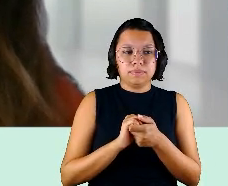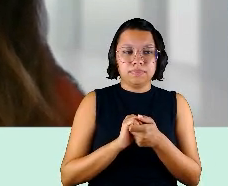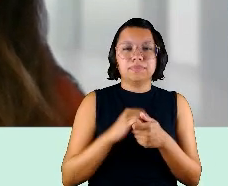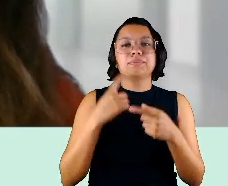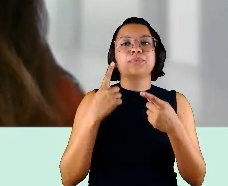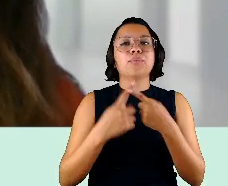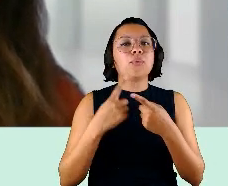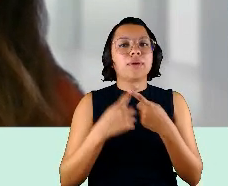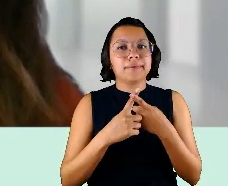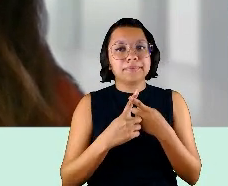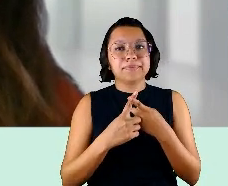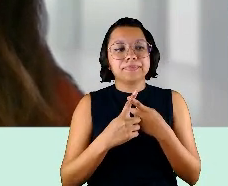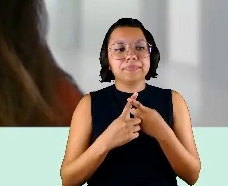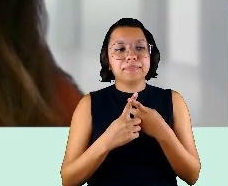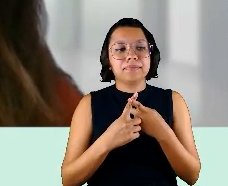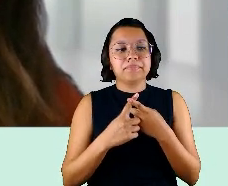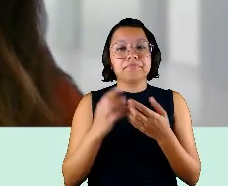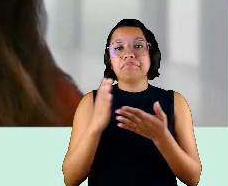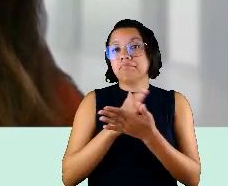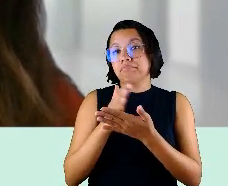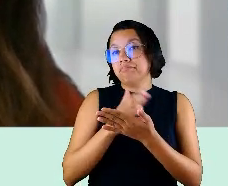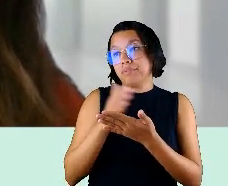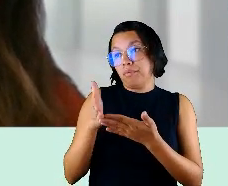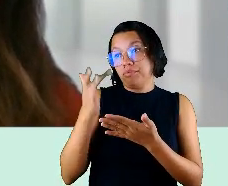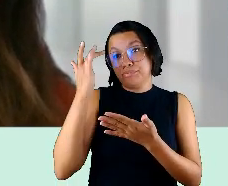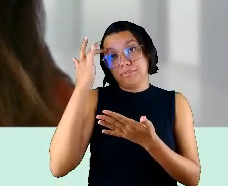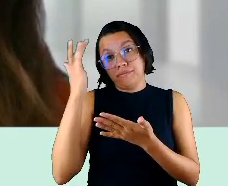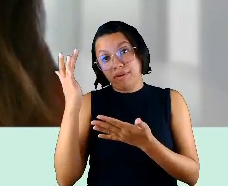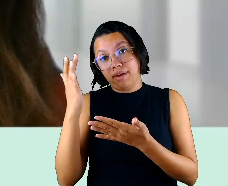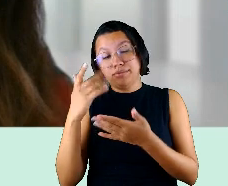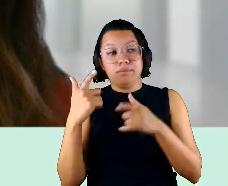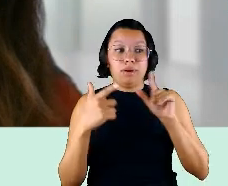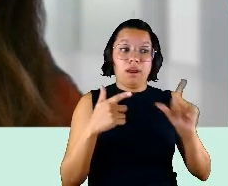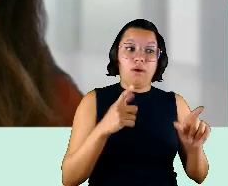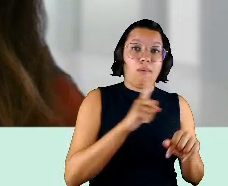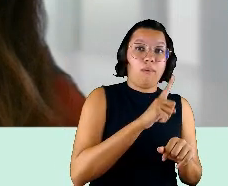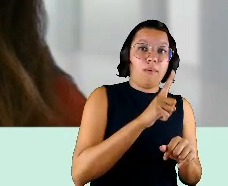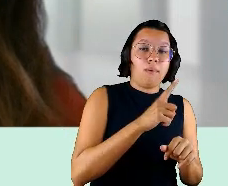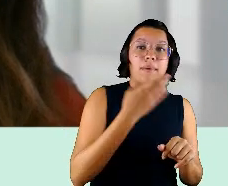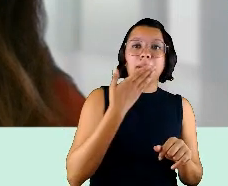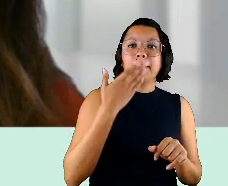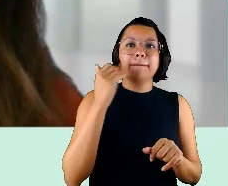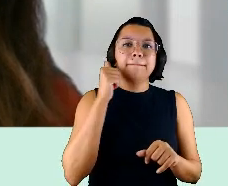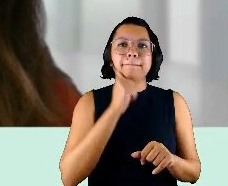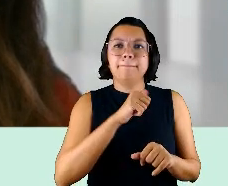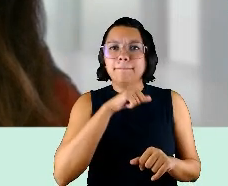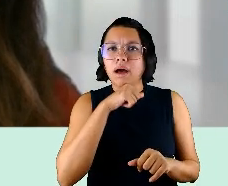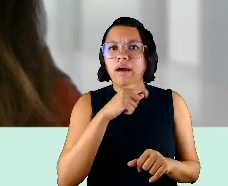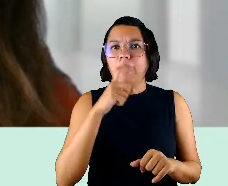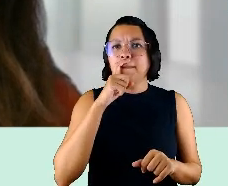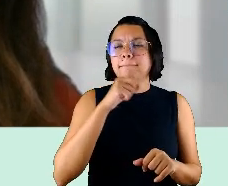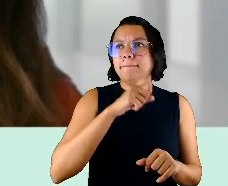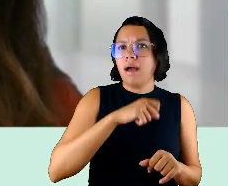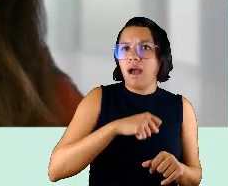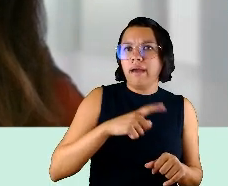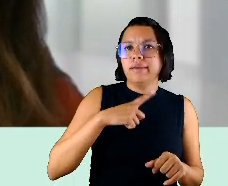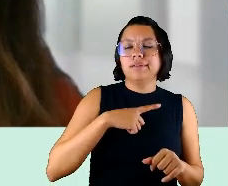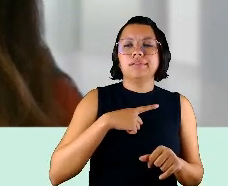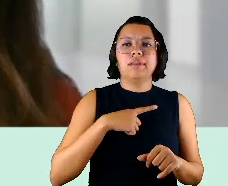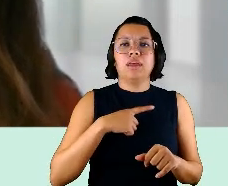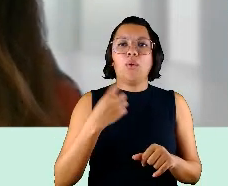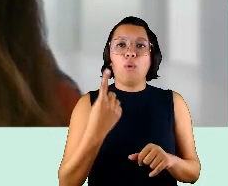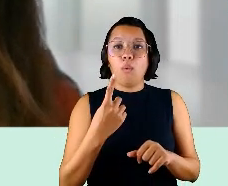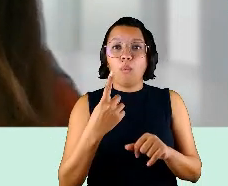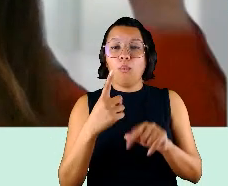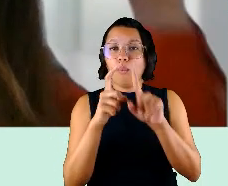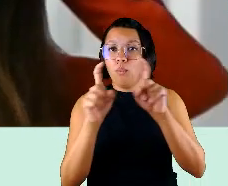Por quê? Para alguns ficou mais fácil, para outros não. Para essas mães e pais que têm um computador em casa e 3 ou 4 filhos